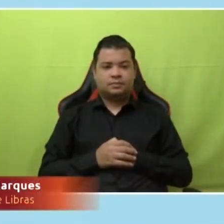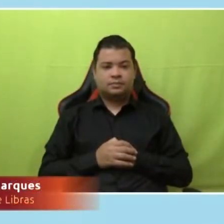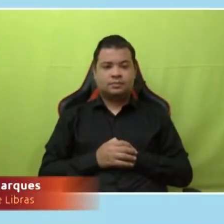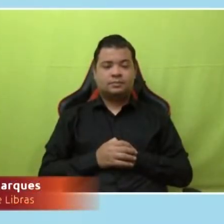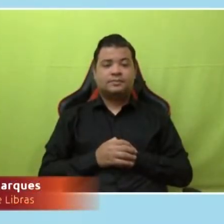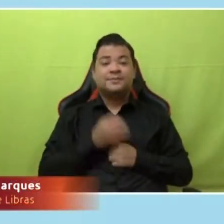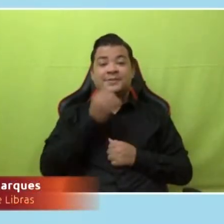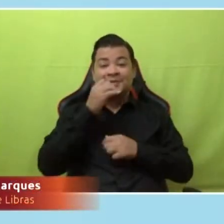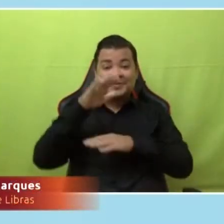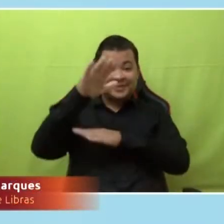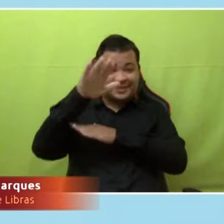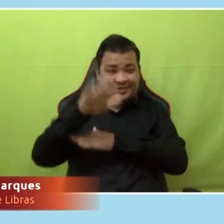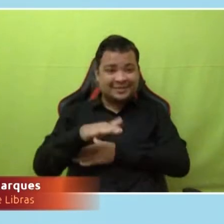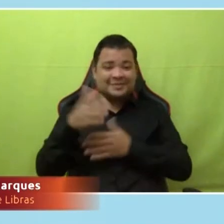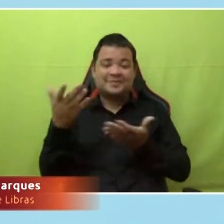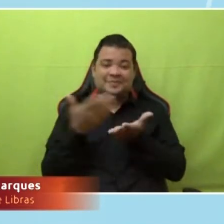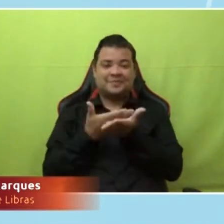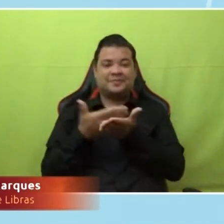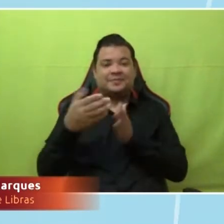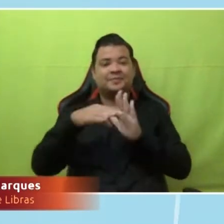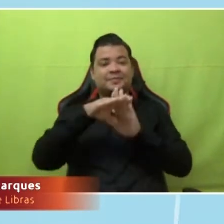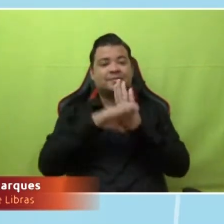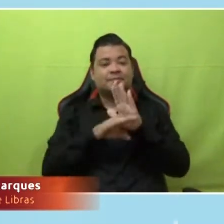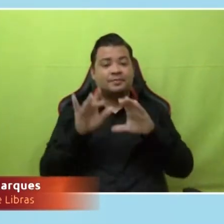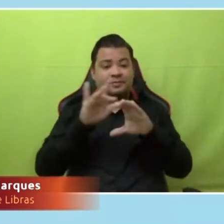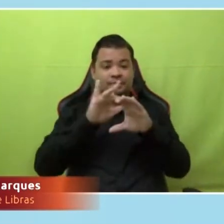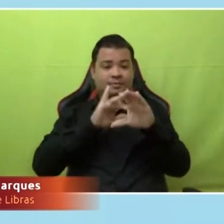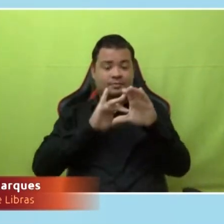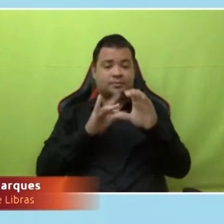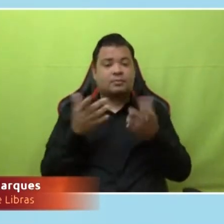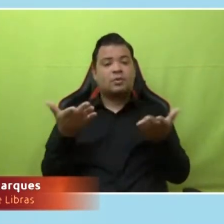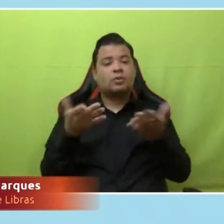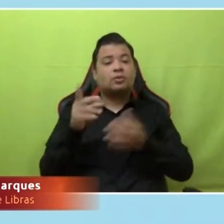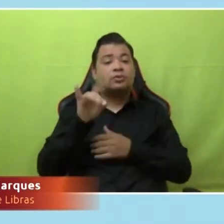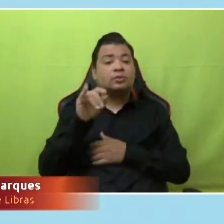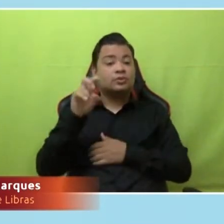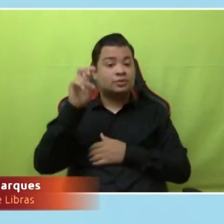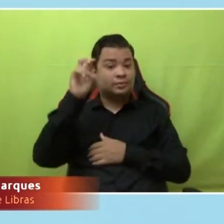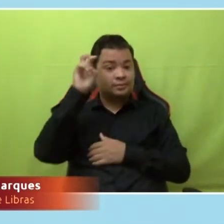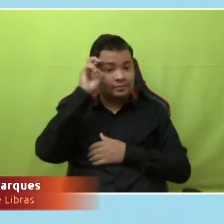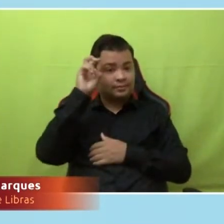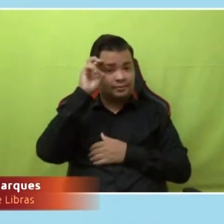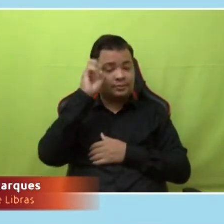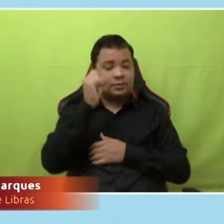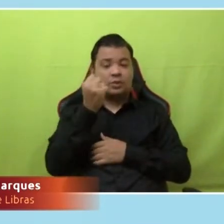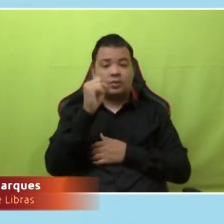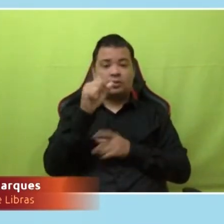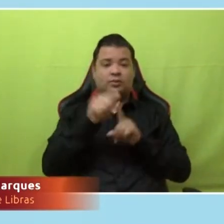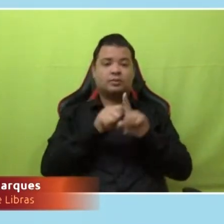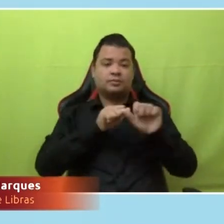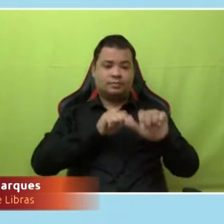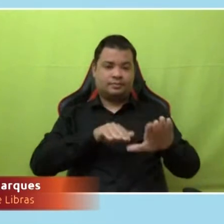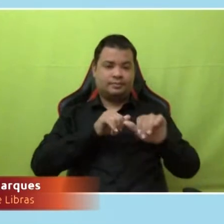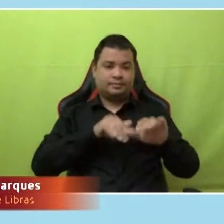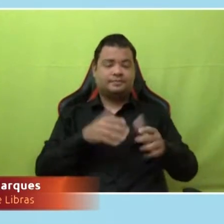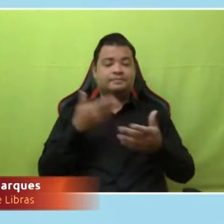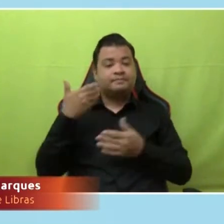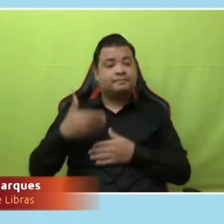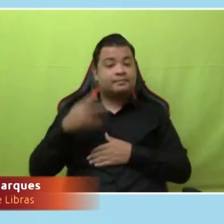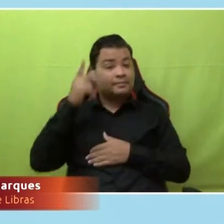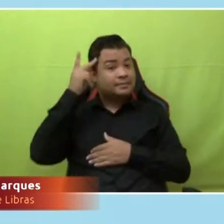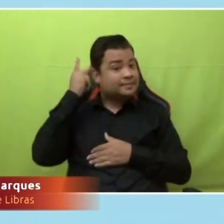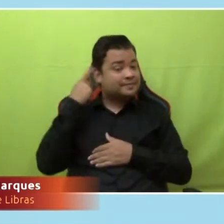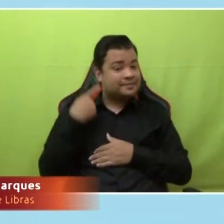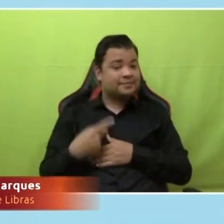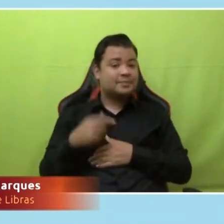Boa tarde. Está começando Conexões dessa quinta-feira, dia 8 de setembro. Eu sou a Camila Maia, uma mulher